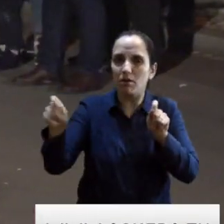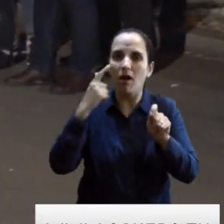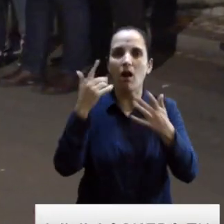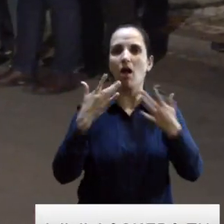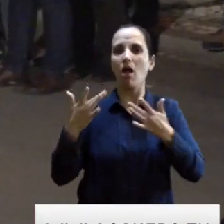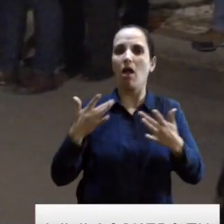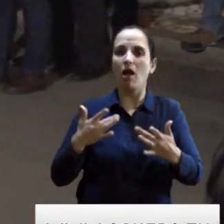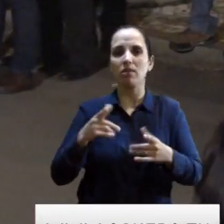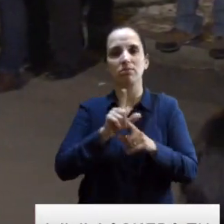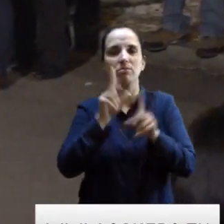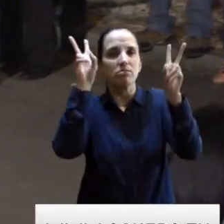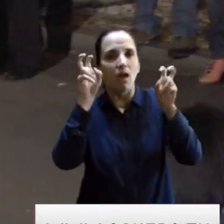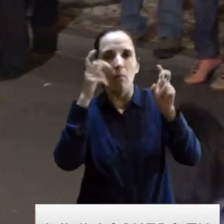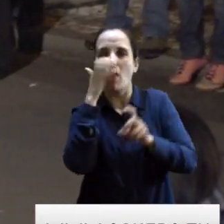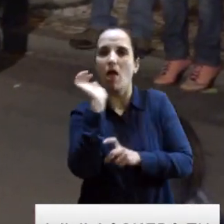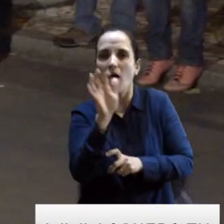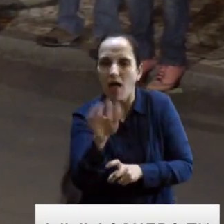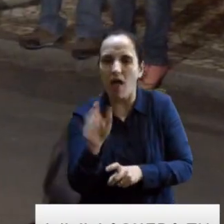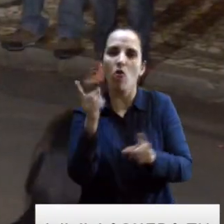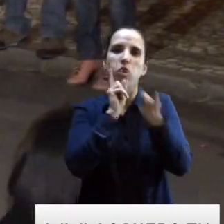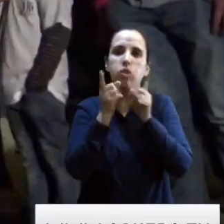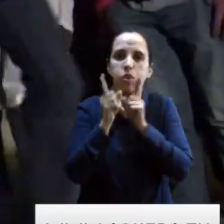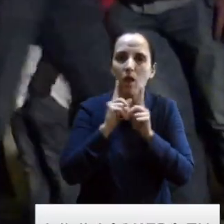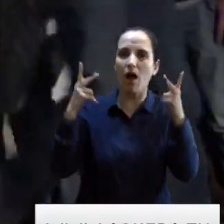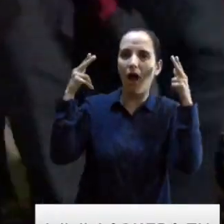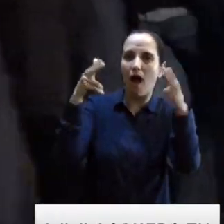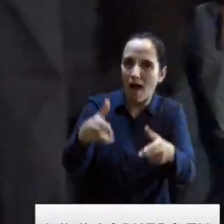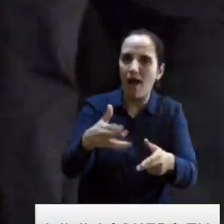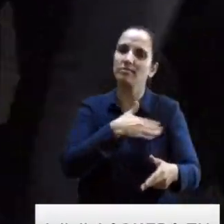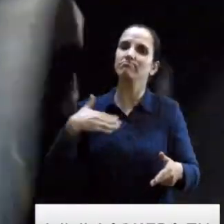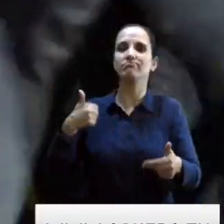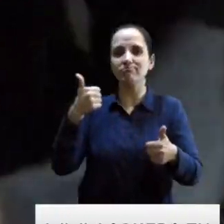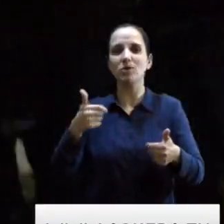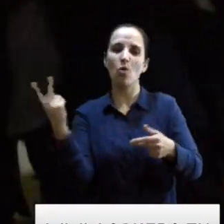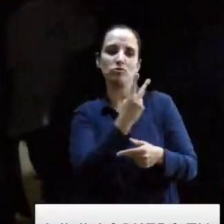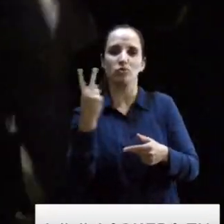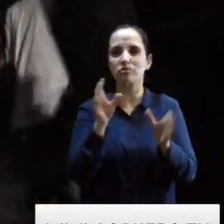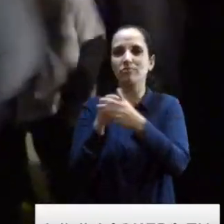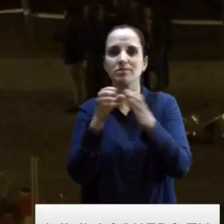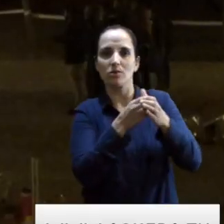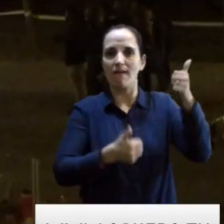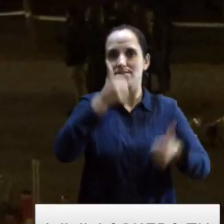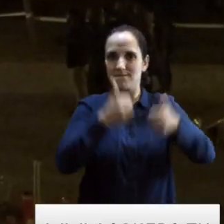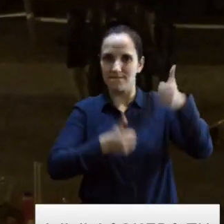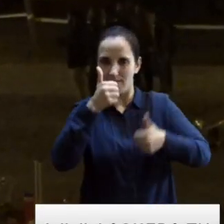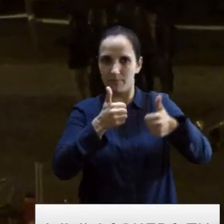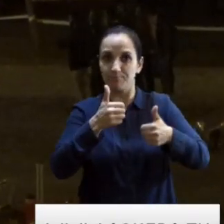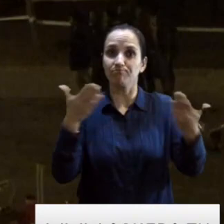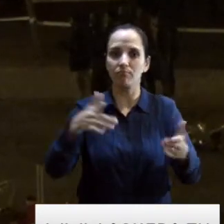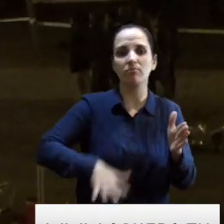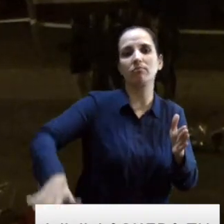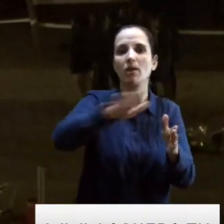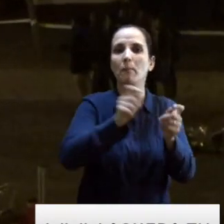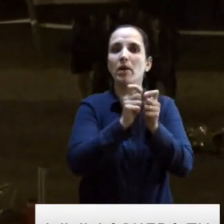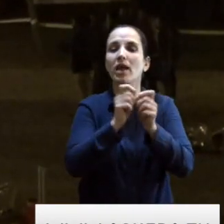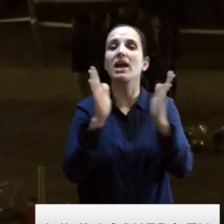de representação sarcástica, cómica e satírica, mas de rivalidade saudável entre as duas comissões. No adro da